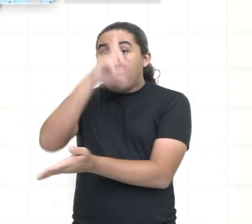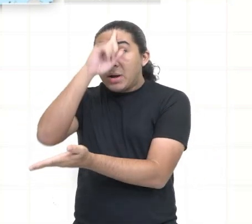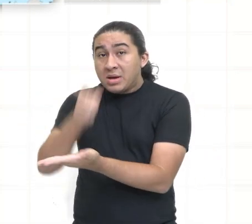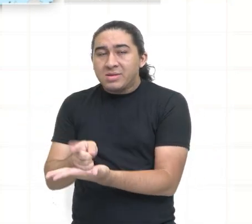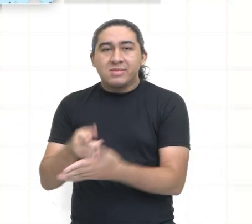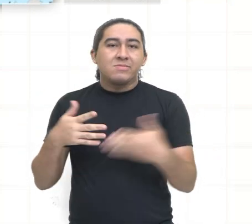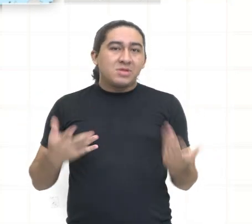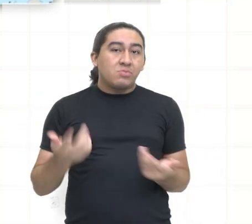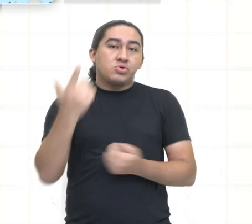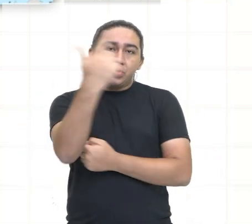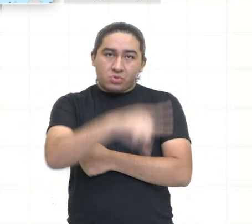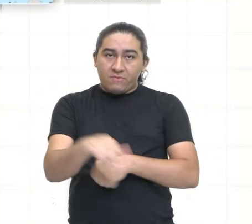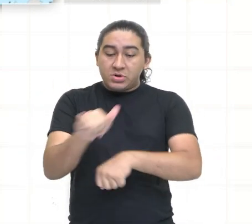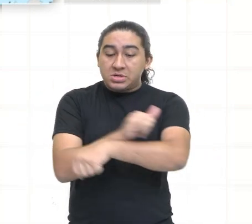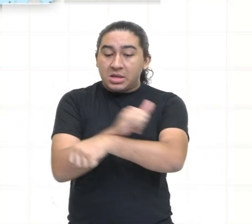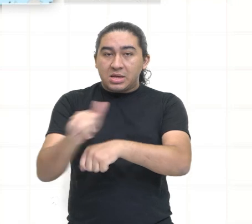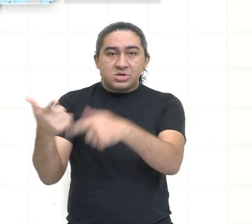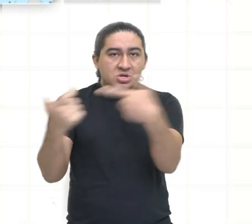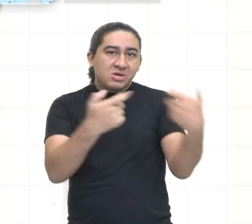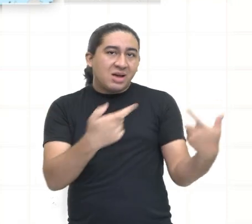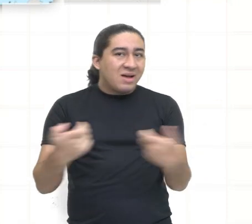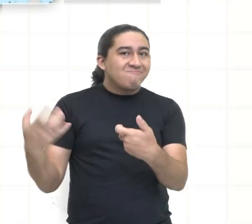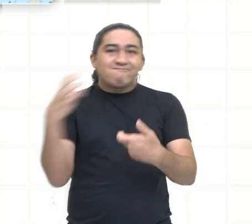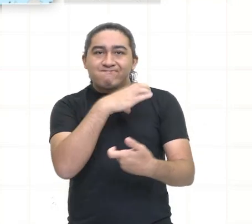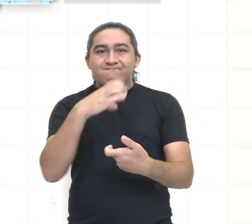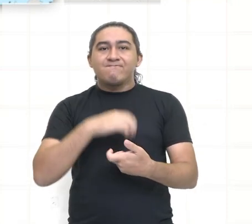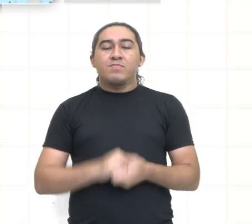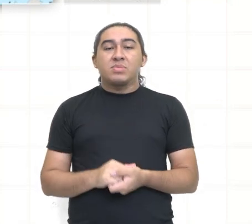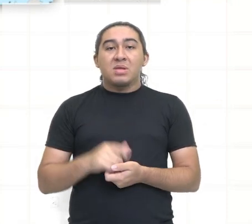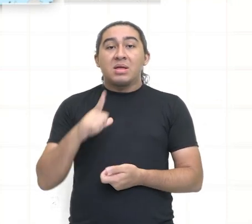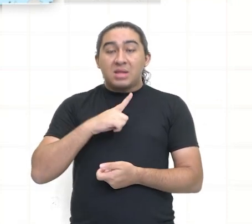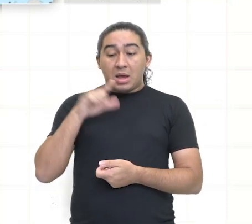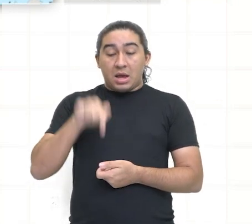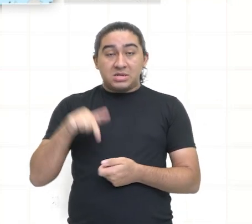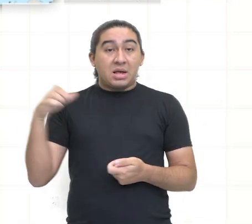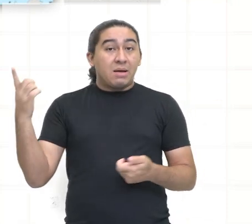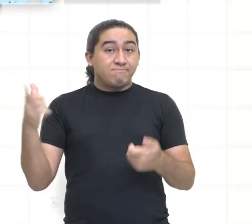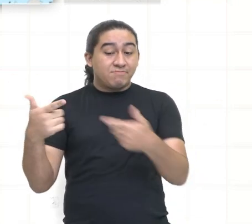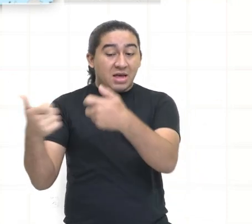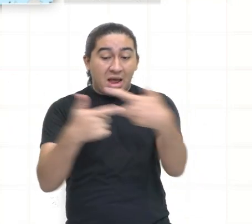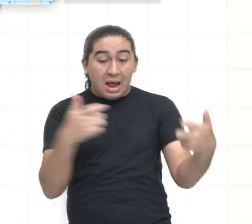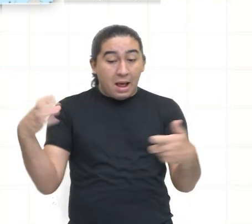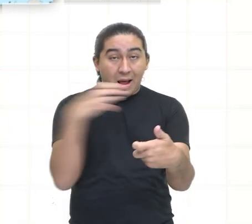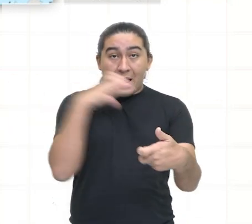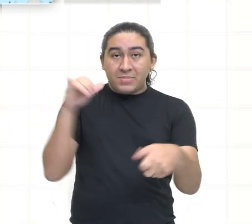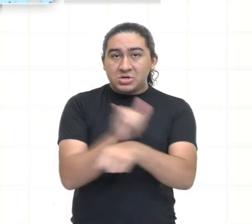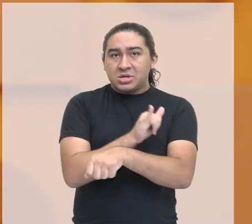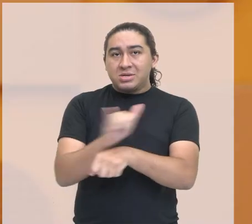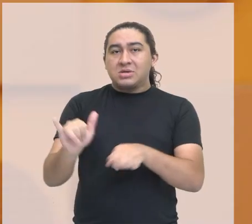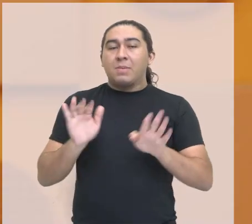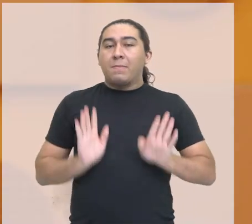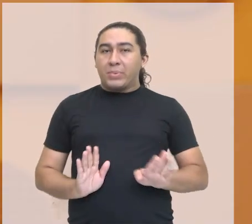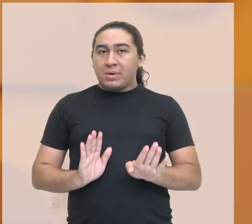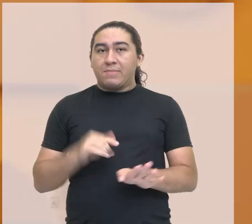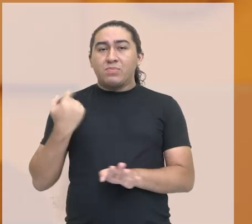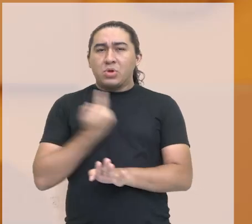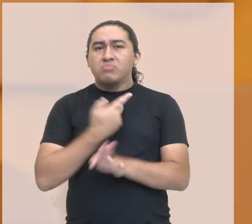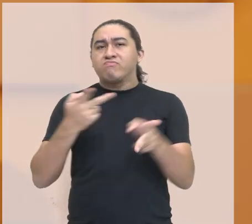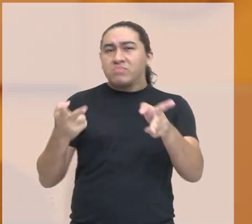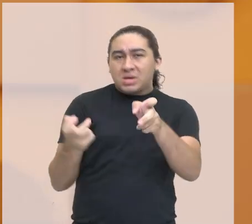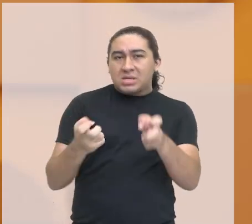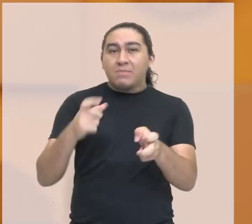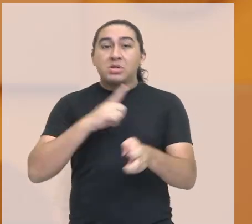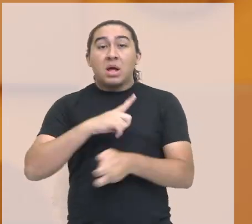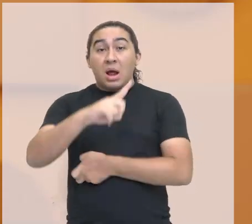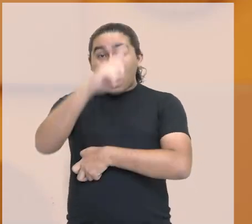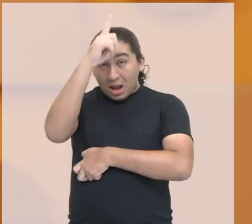guerra inovadora, tá, gente? Blitzkrieg, ou guerra relâmpago. Professor, a gente está vendo que a Alemanha está